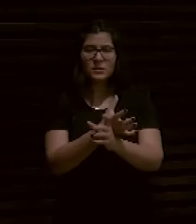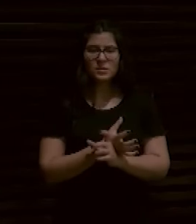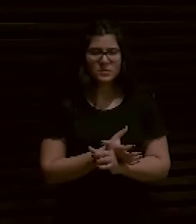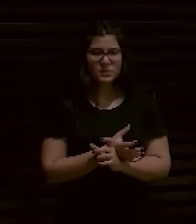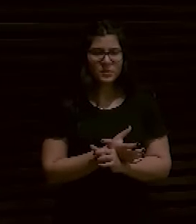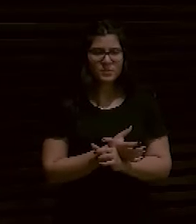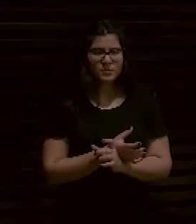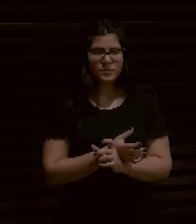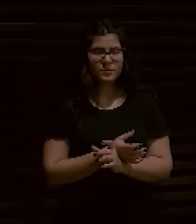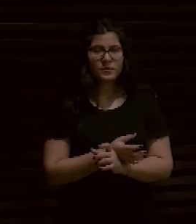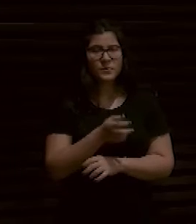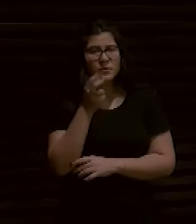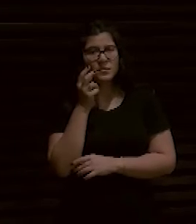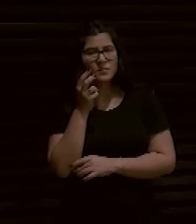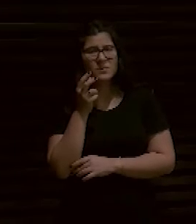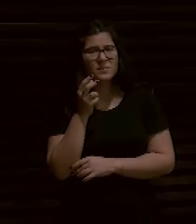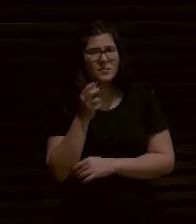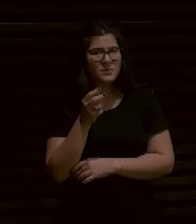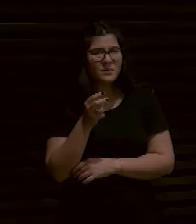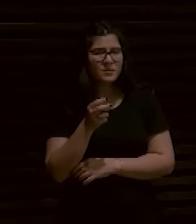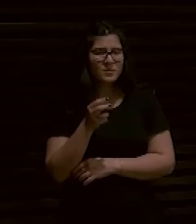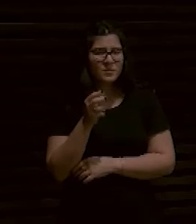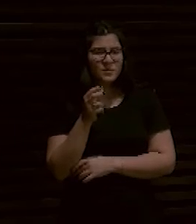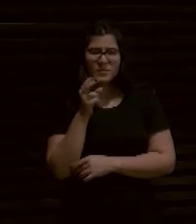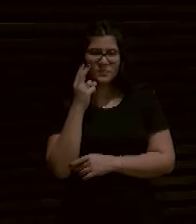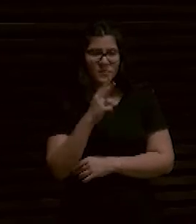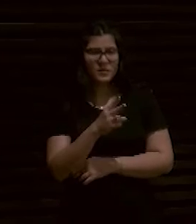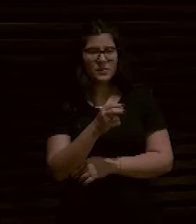não verá quando vier o bem. Antes,